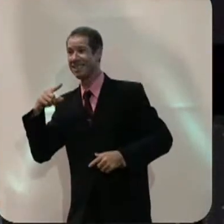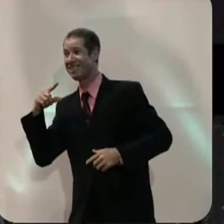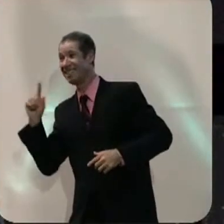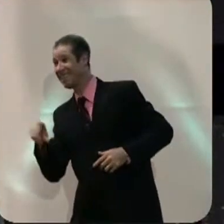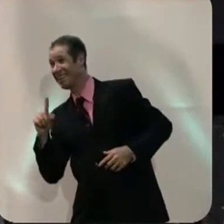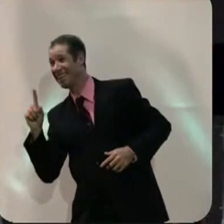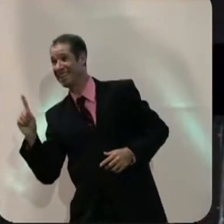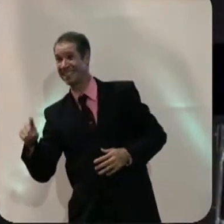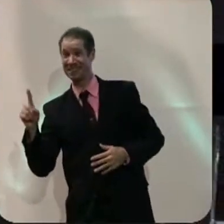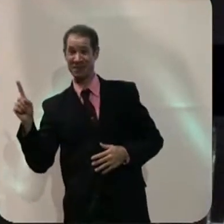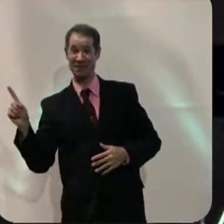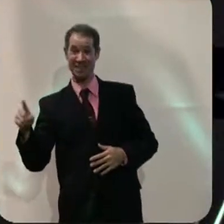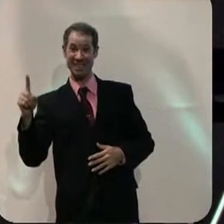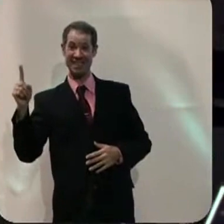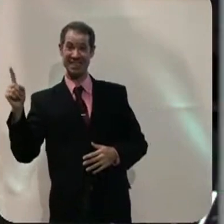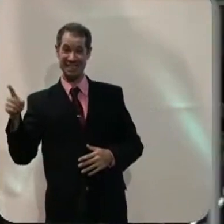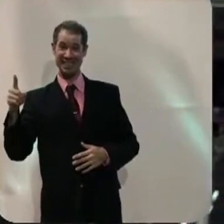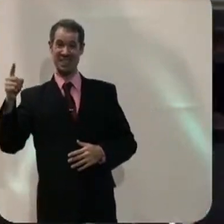impressionante,